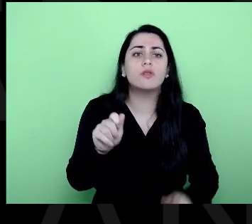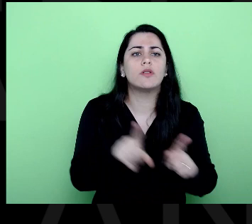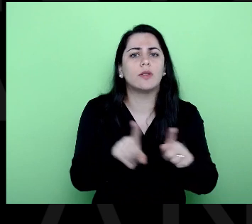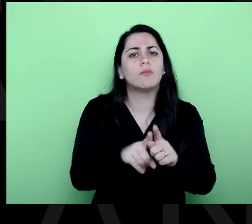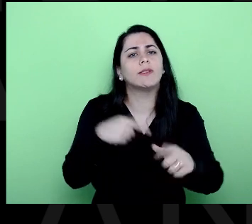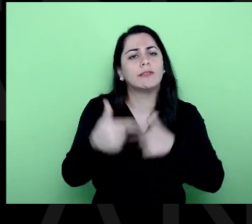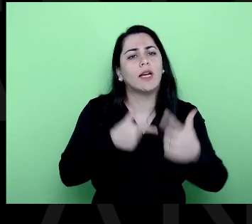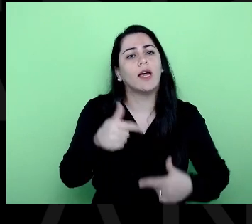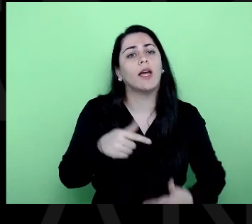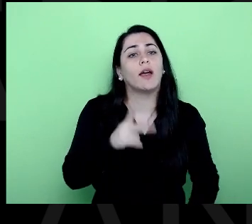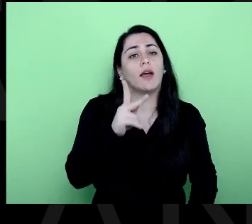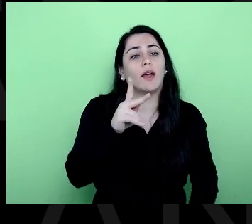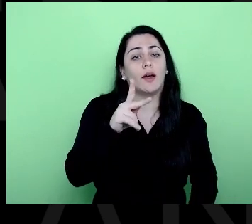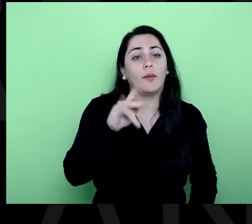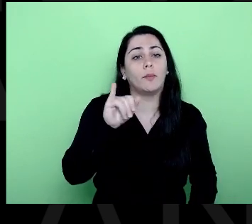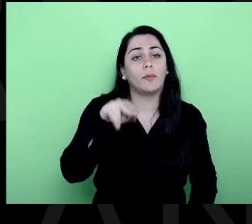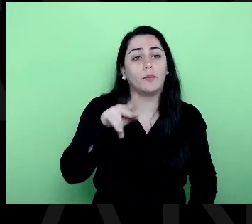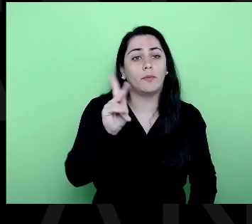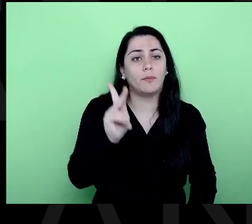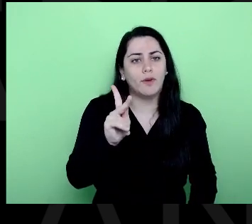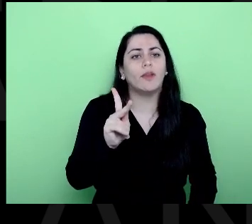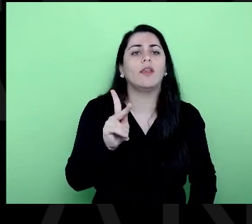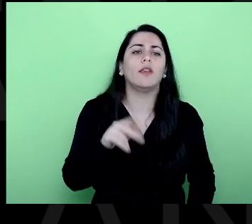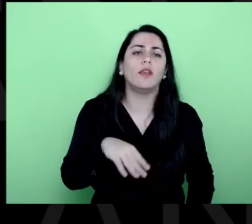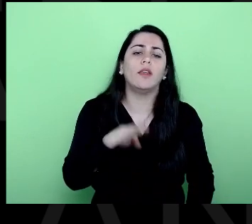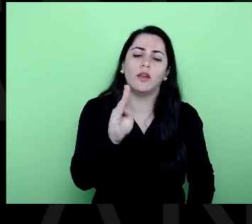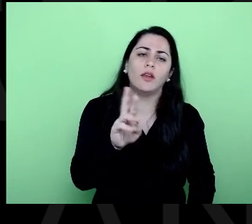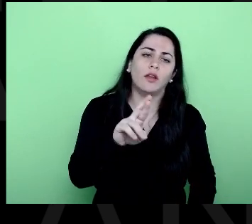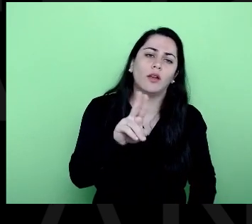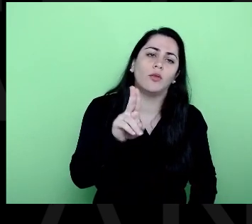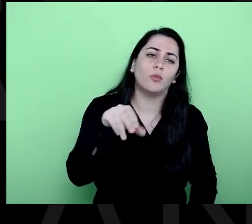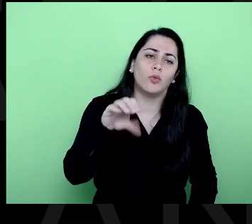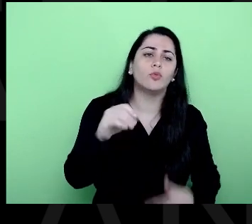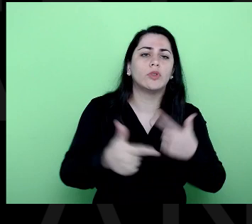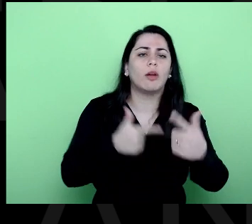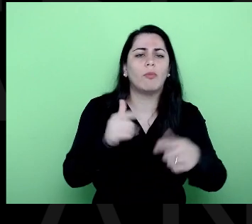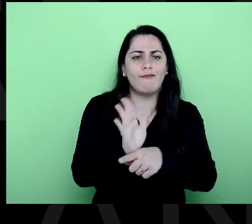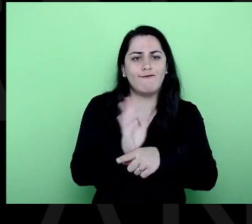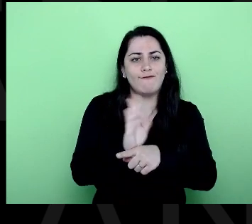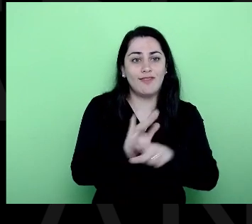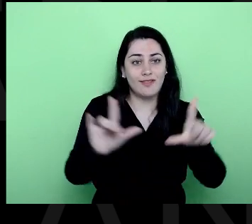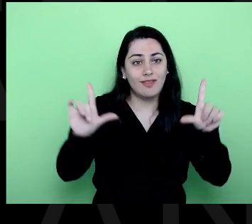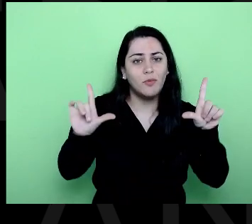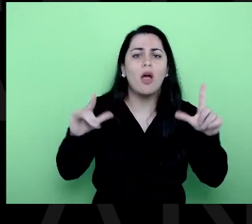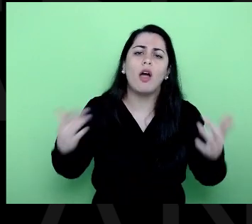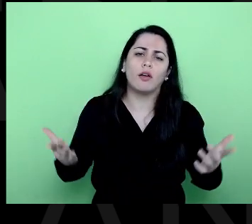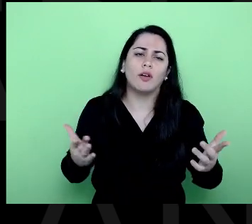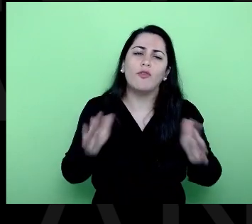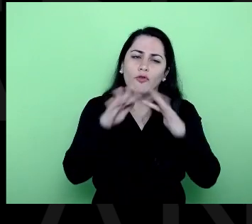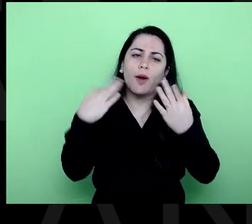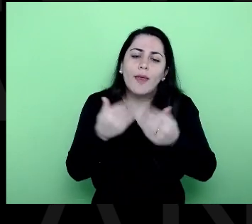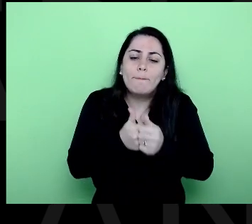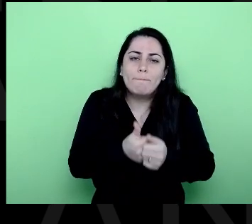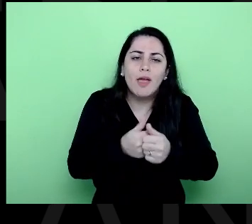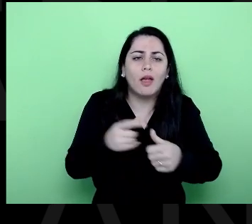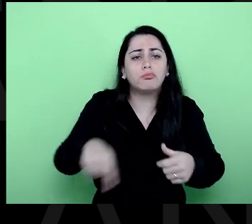a Pink Weiner também trabalhou em jornal, o Bruno trabalha com cinema, que é os familiares mais próximos e tal. Então, eu não tive